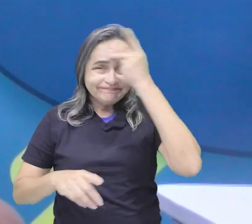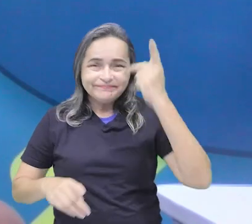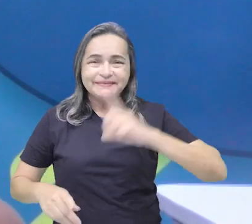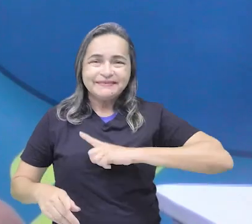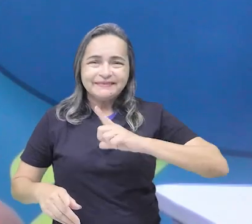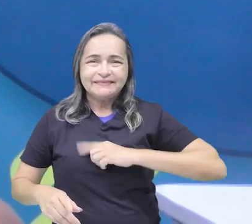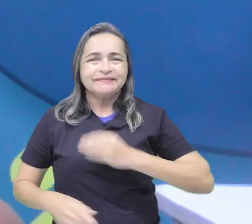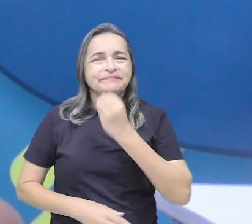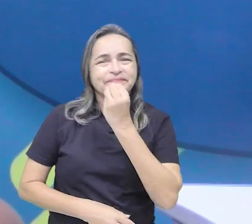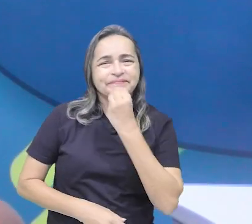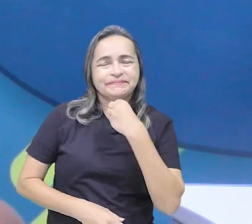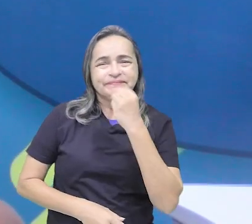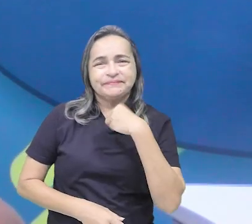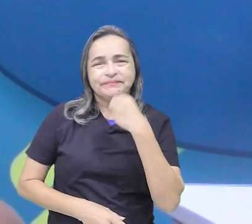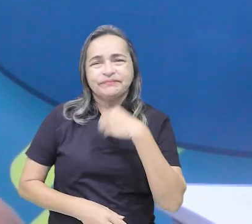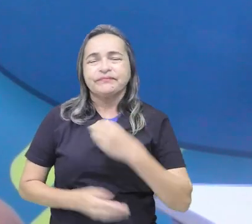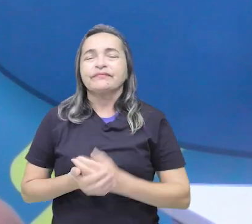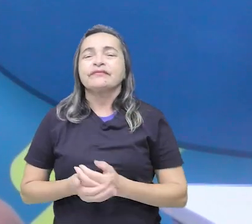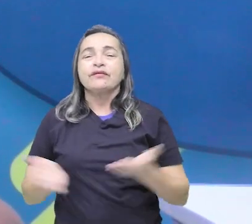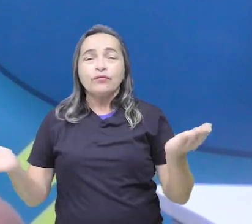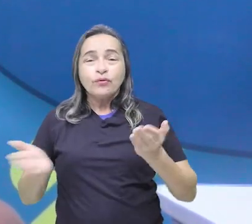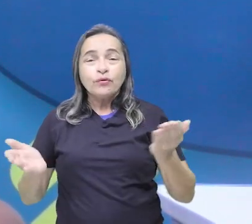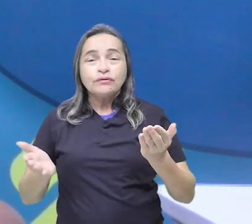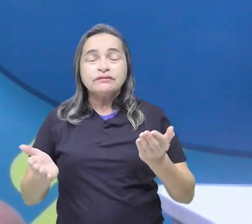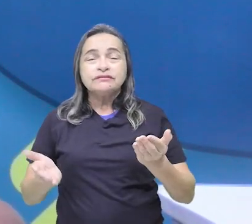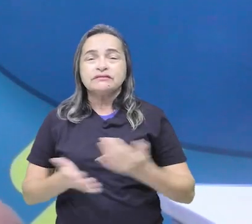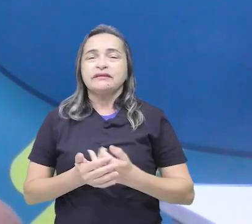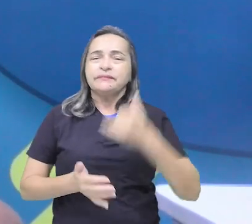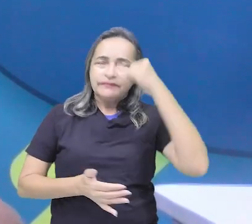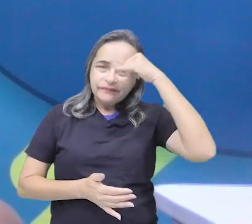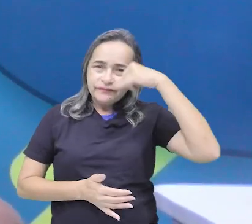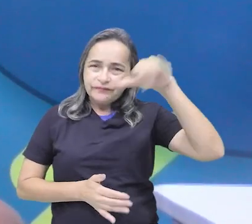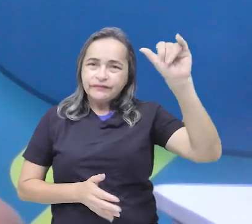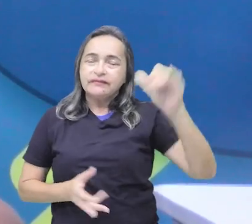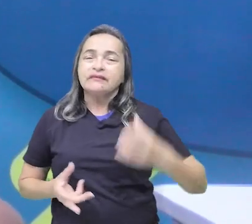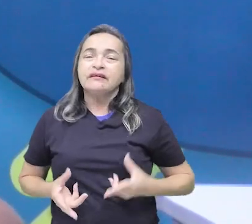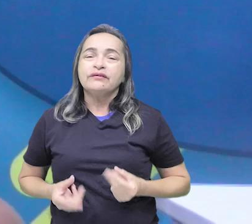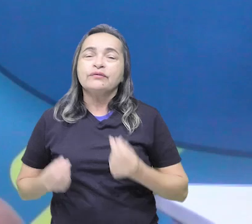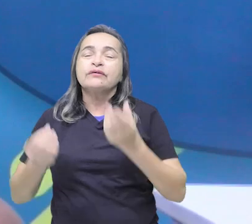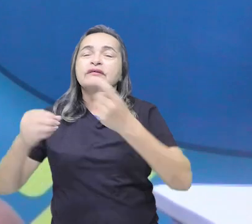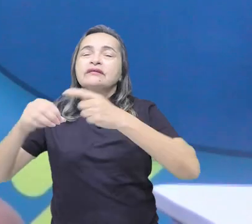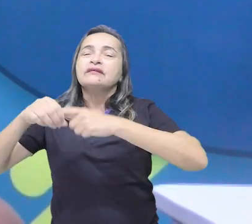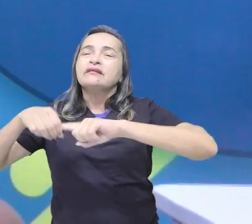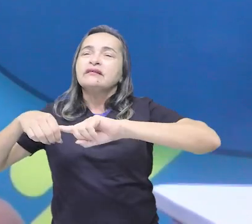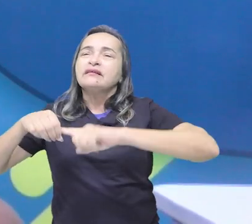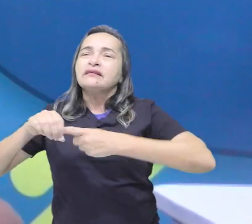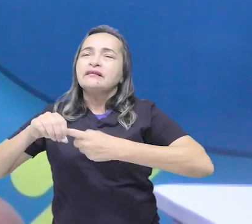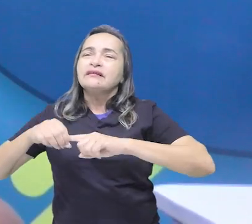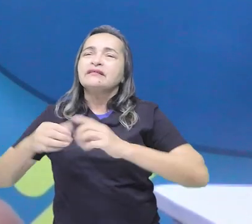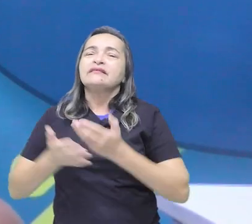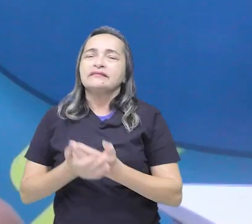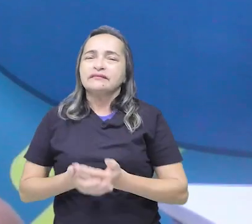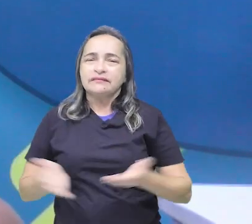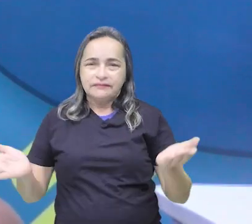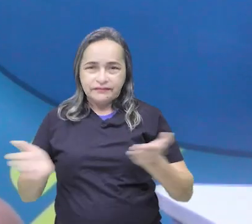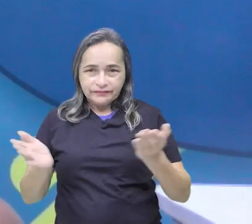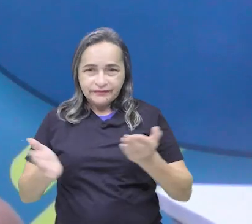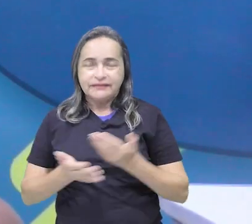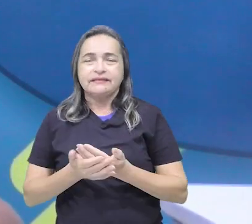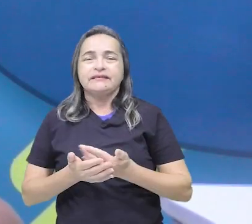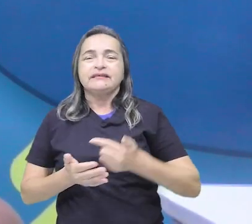é de prevenção, né, que é o câncer da próstata. A gente já viu que são 71 mil vidas que serão impactadas esse ano.